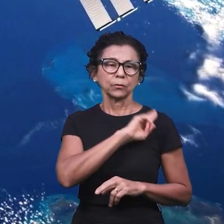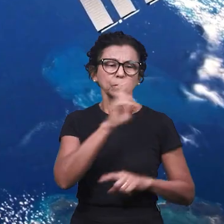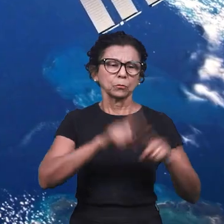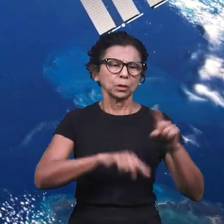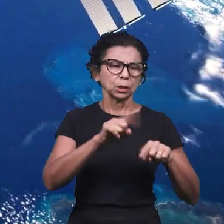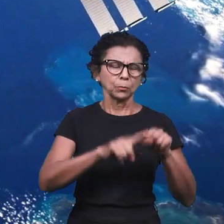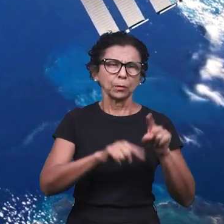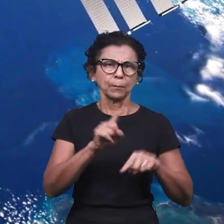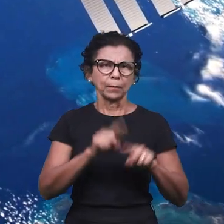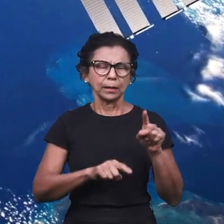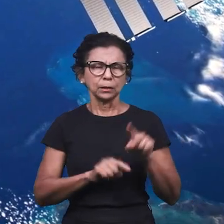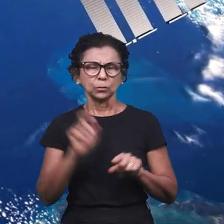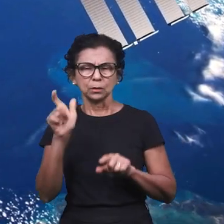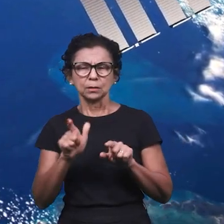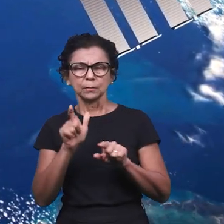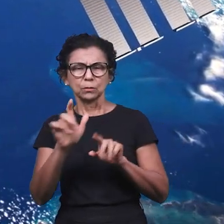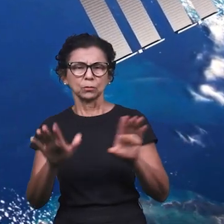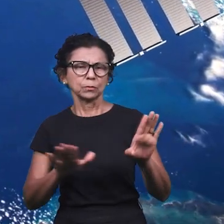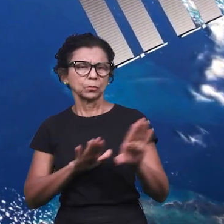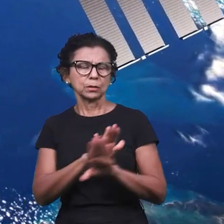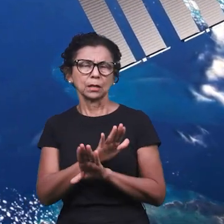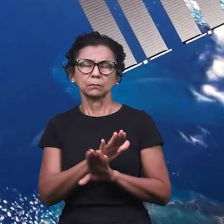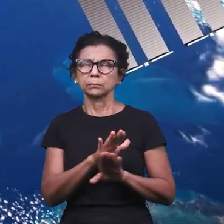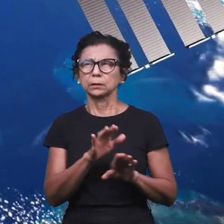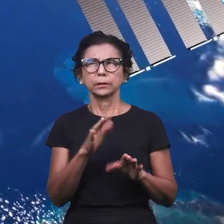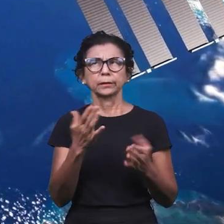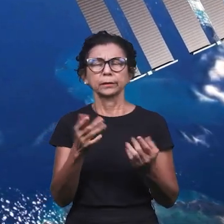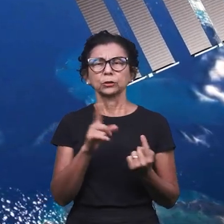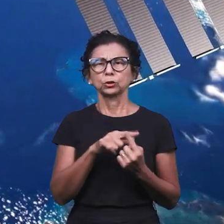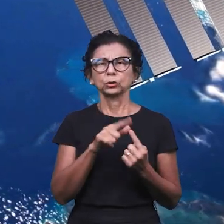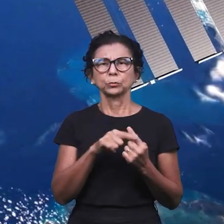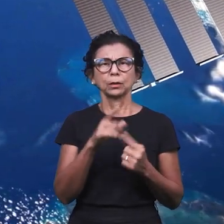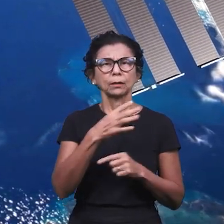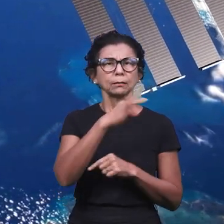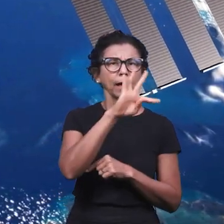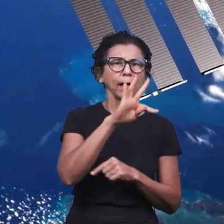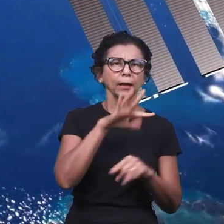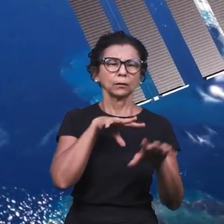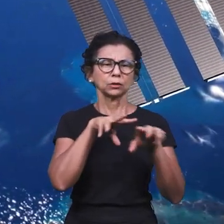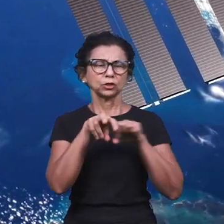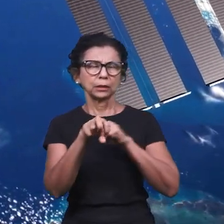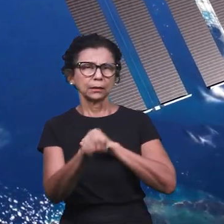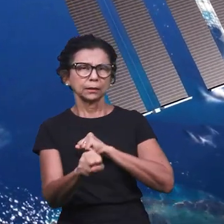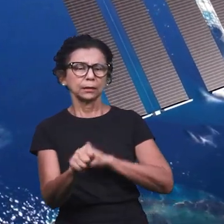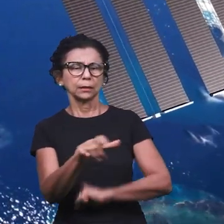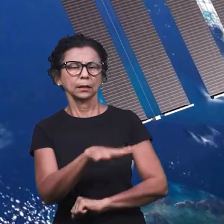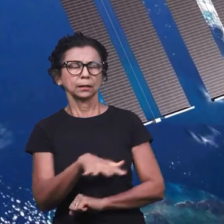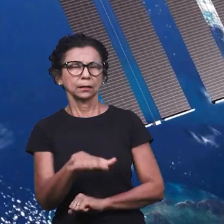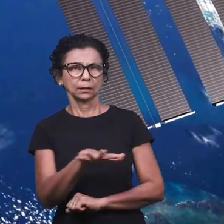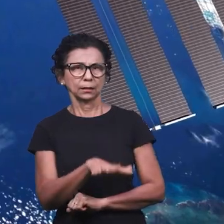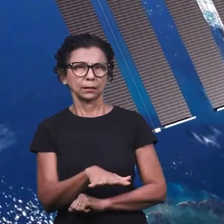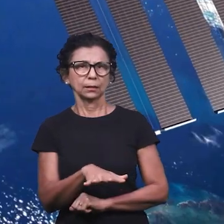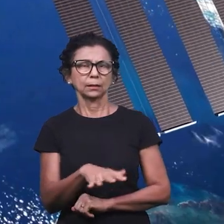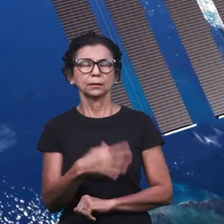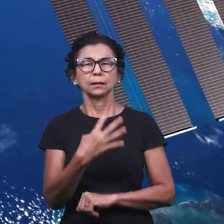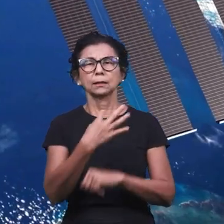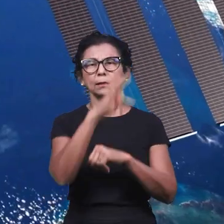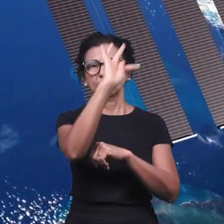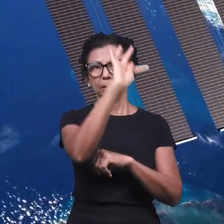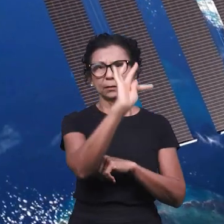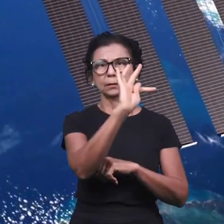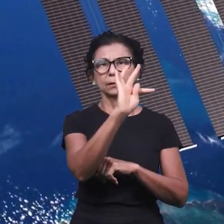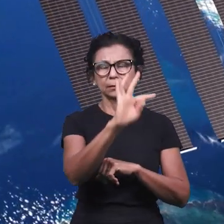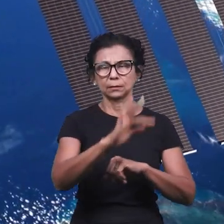né? A TV aberta, que é essa TV aberta tradicional, que para mim é uma